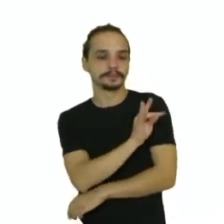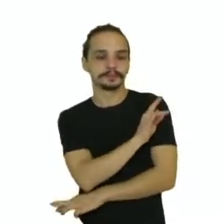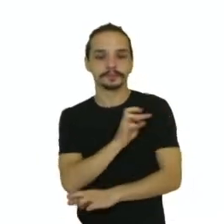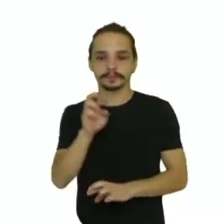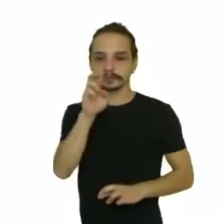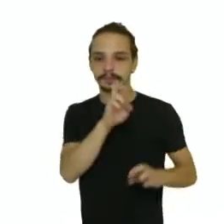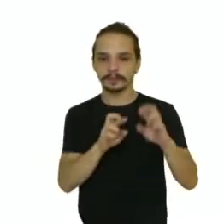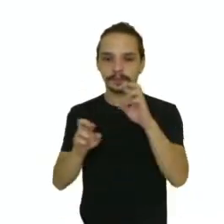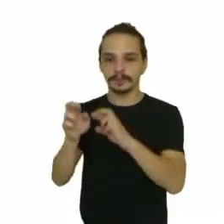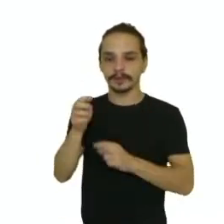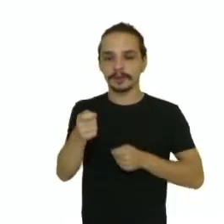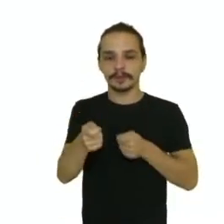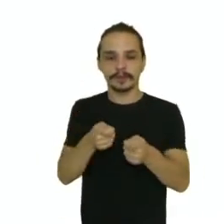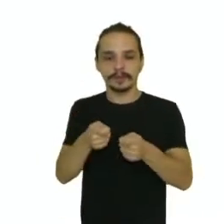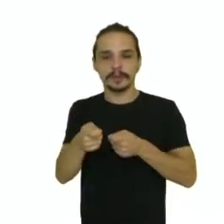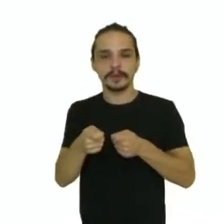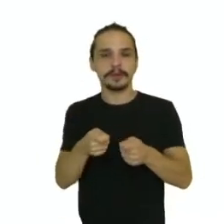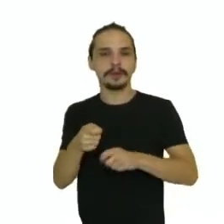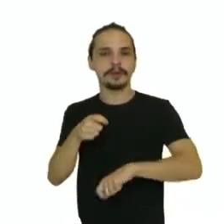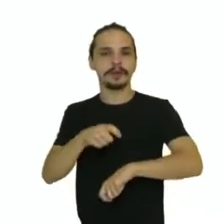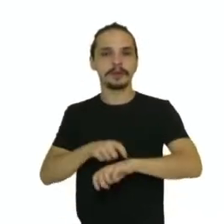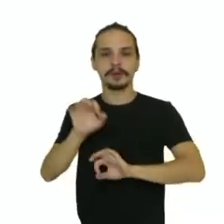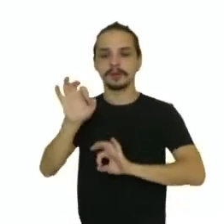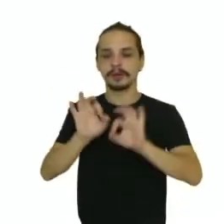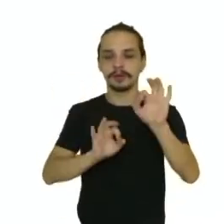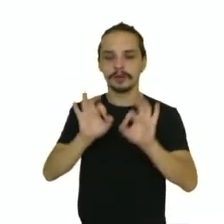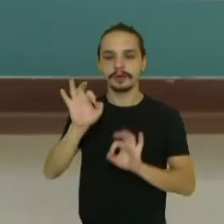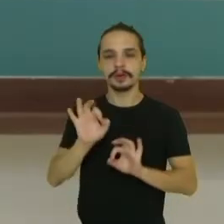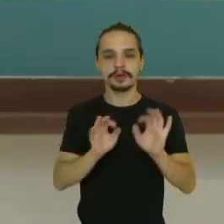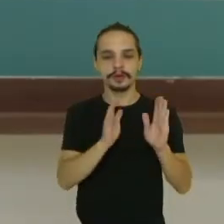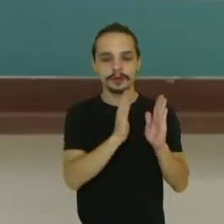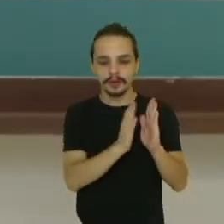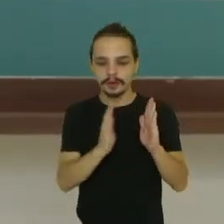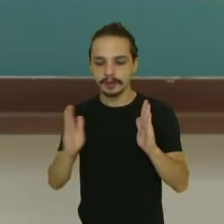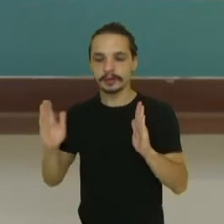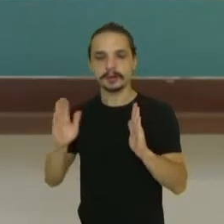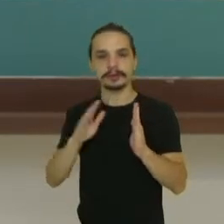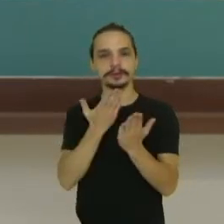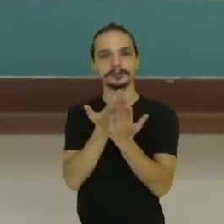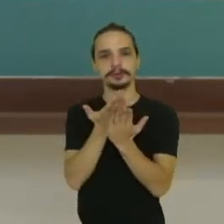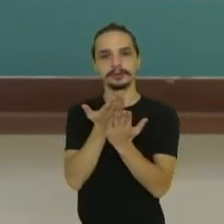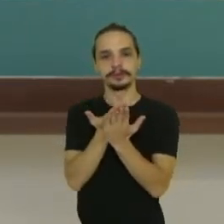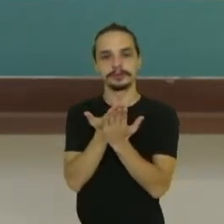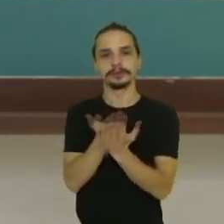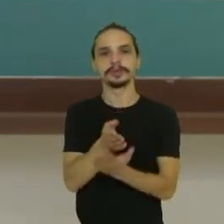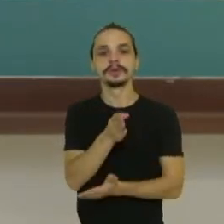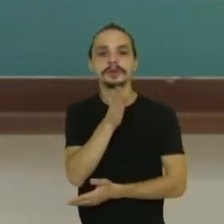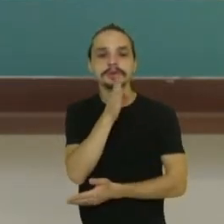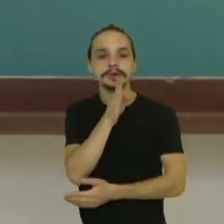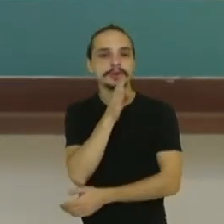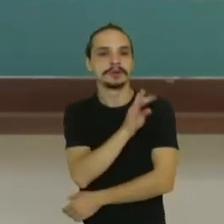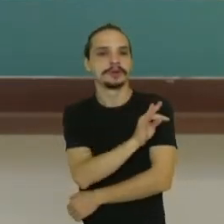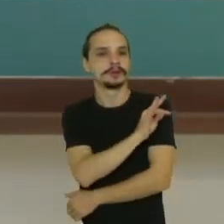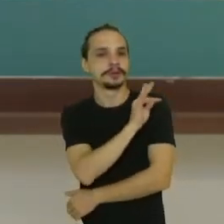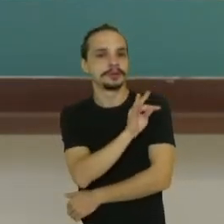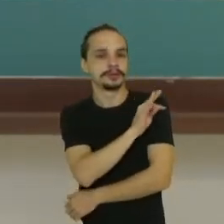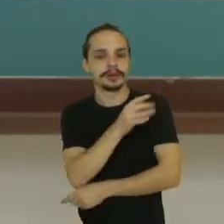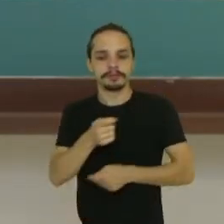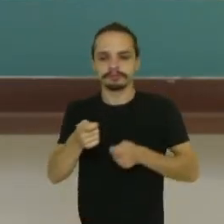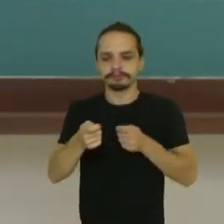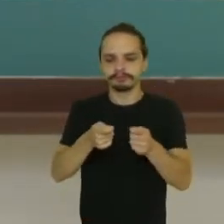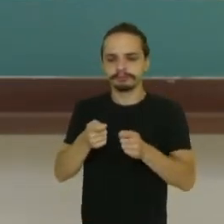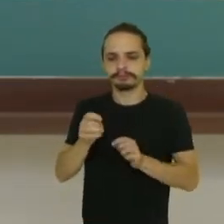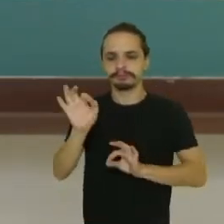monitoramento para organização da rotina de estudos então conhecer técnicas de monitor a